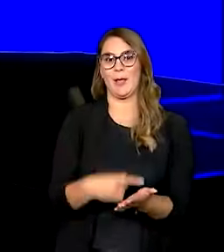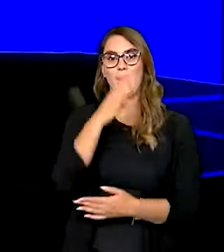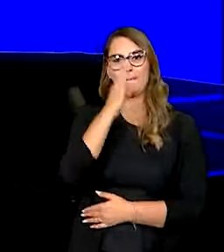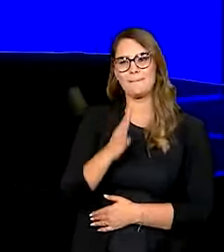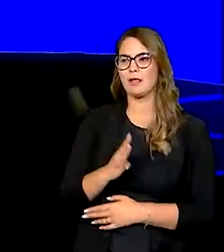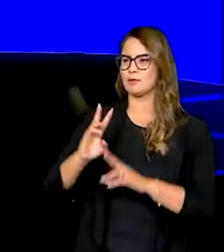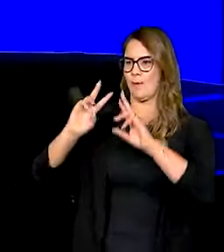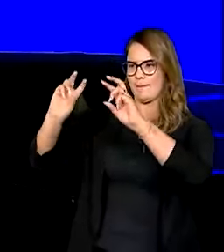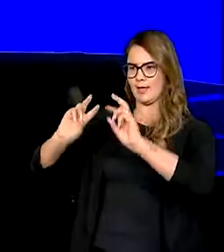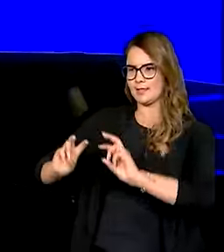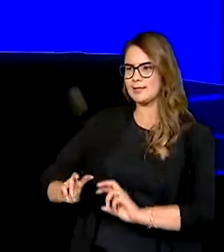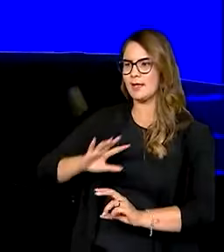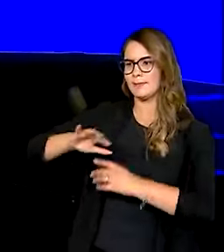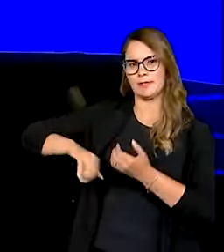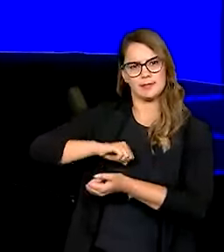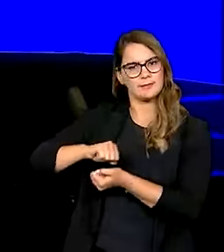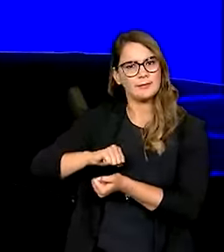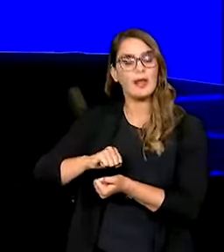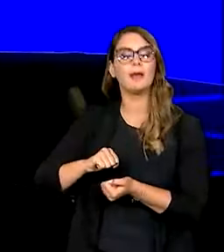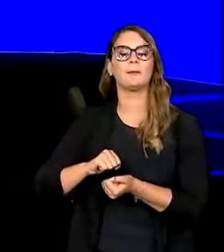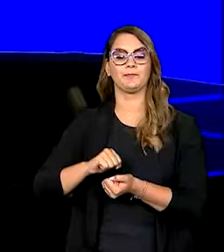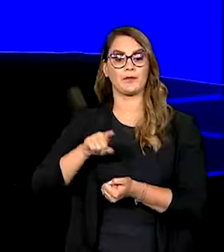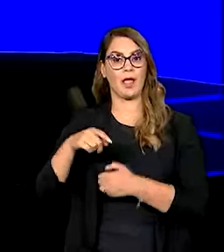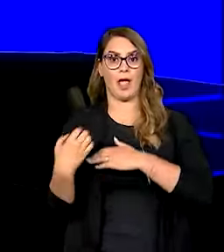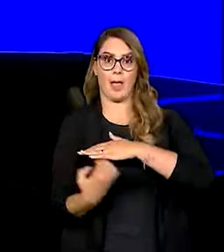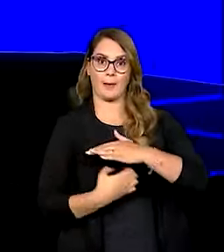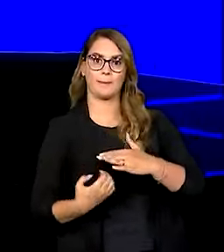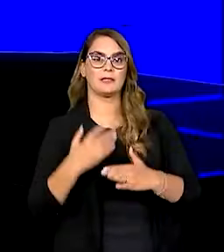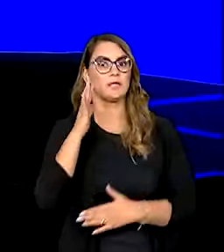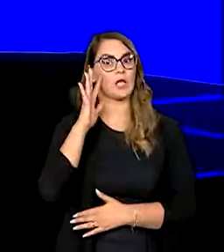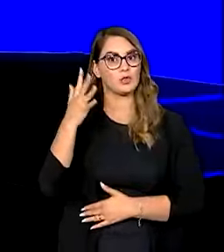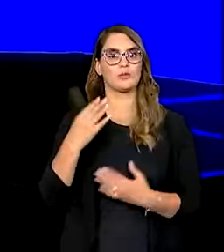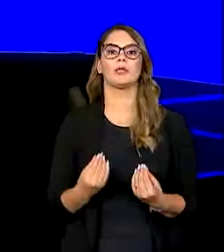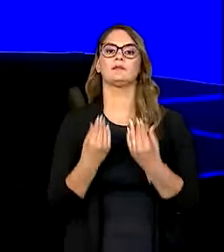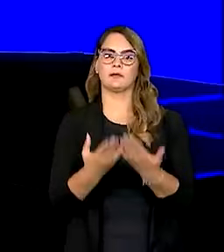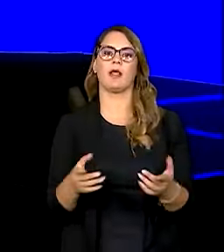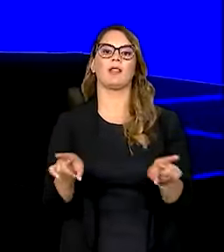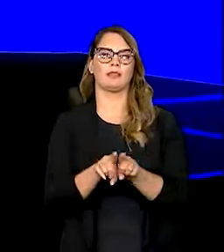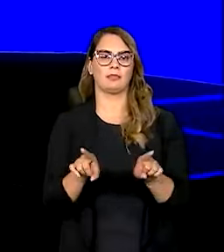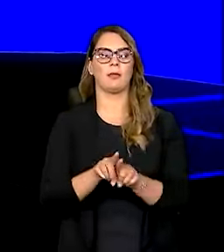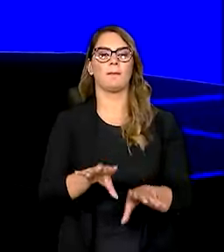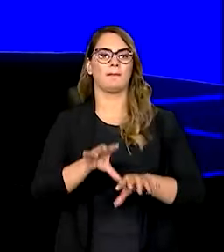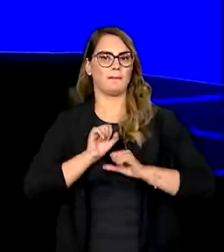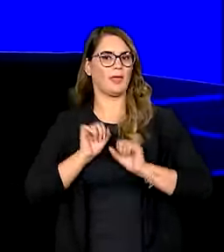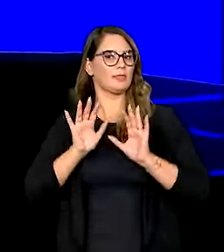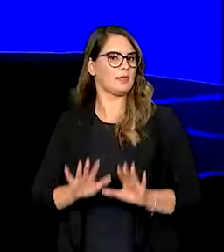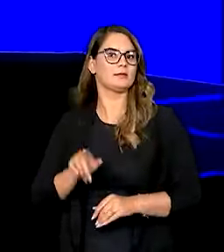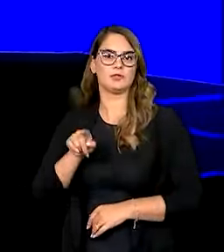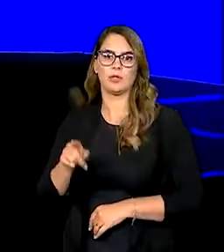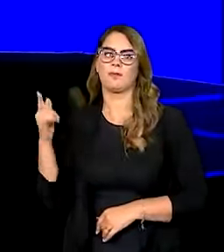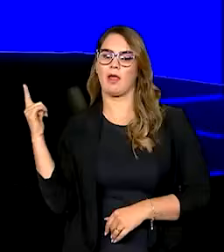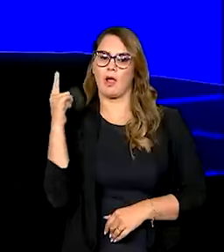é percebido como uma potência de sustentabilidade, mais as suas empresas e as soluções que a gente oferece também vão ser absorvidas dessa forma que a